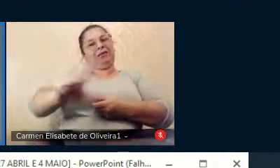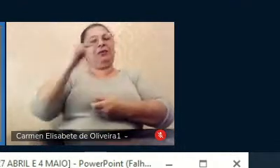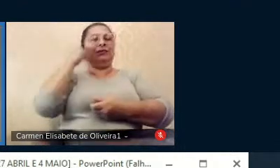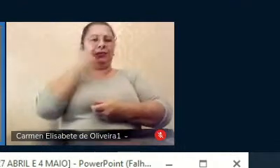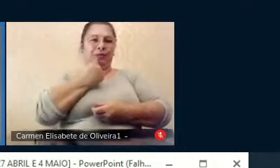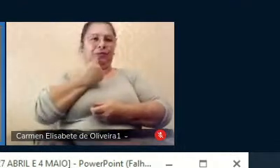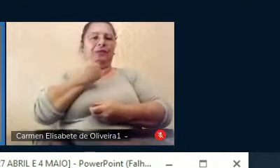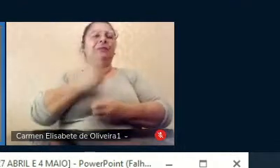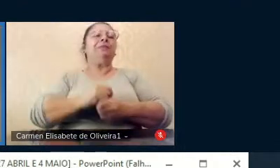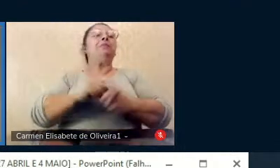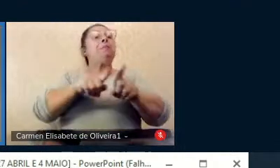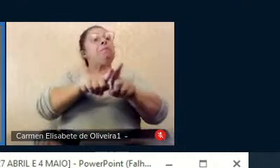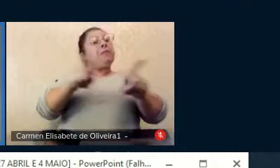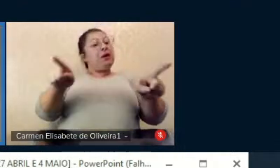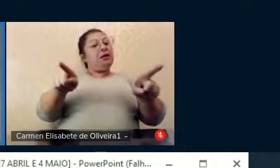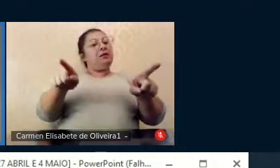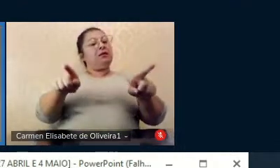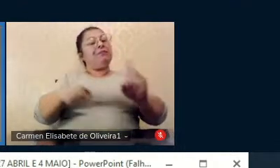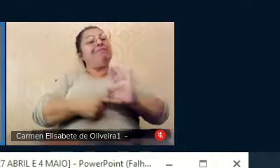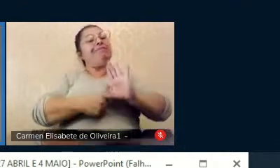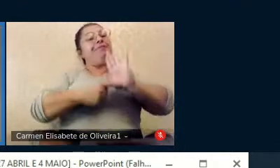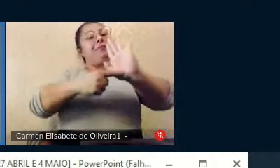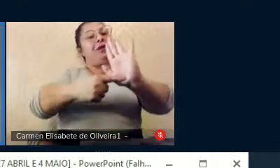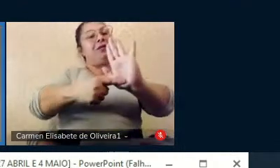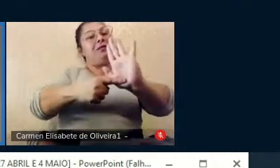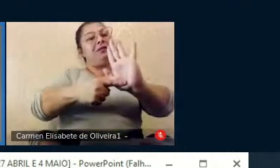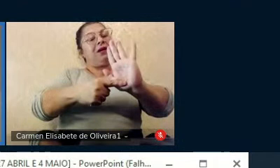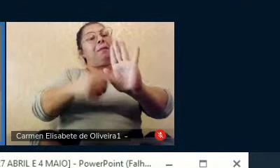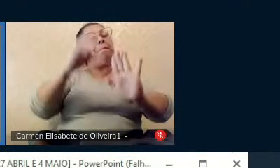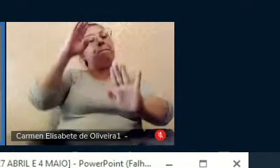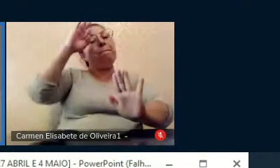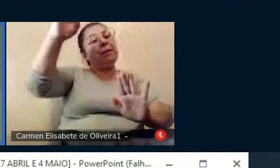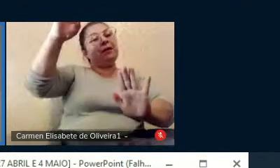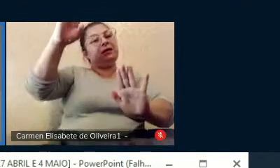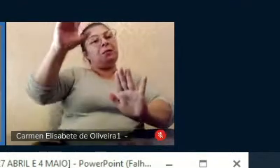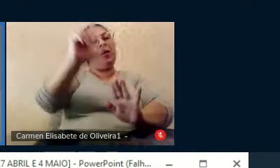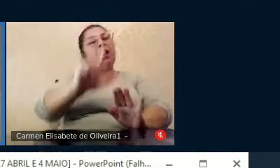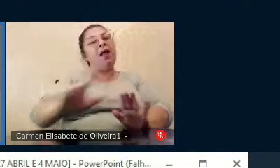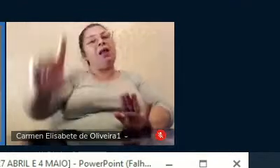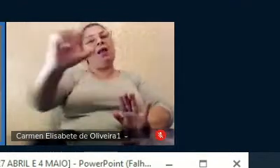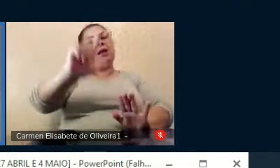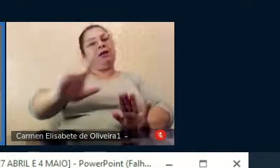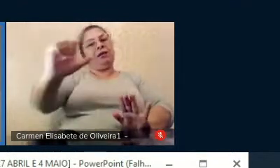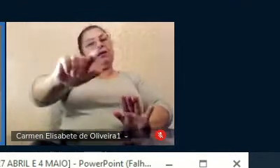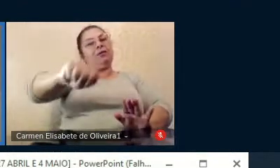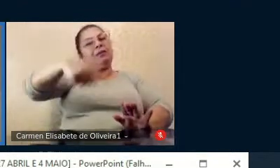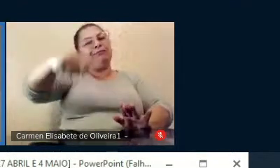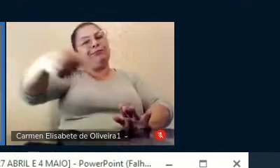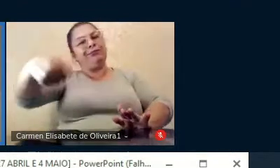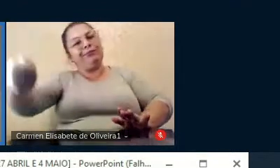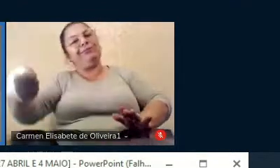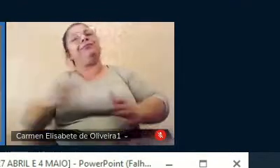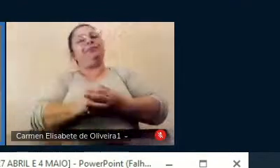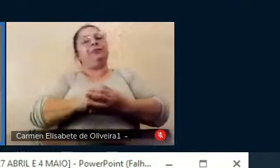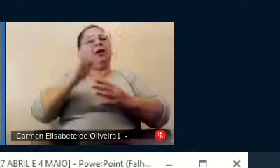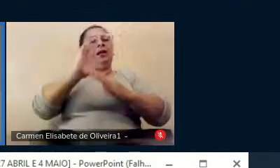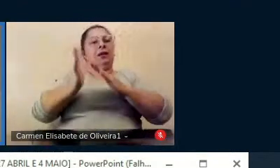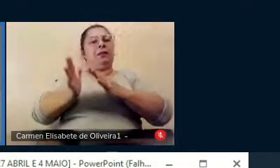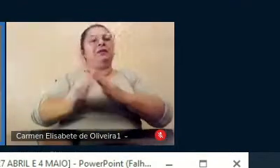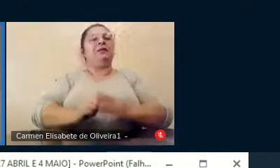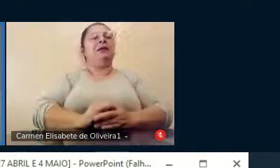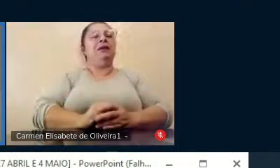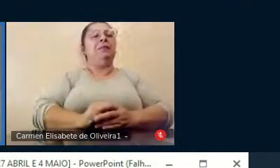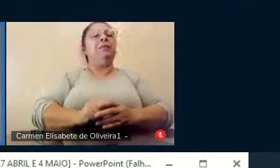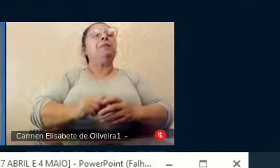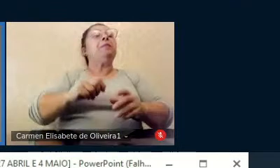surda. Só que ela se manifesta principalmente por meio da literatura sinalizada, a literatura em Libras.